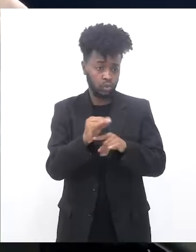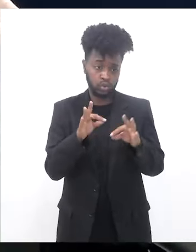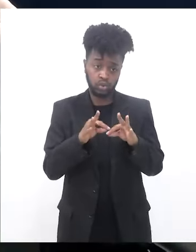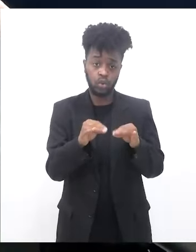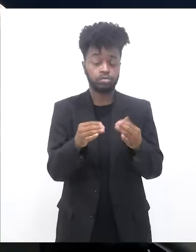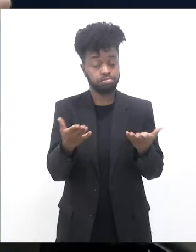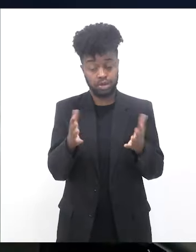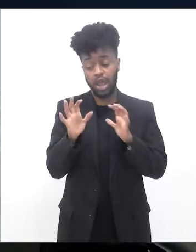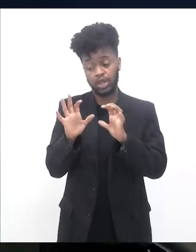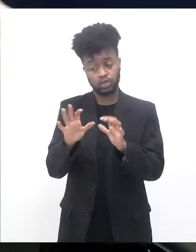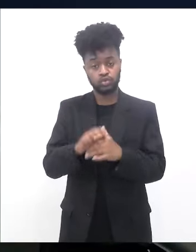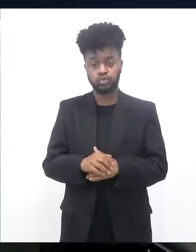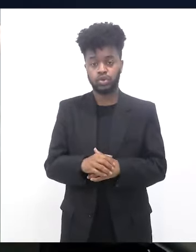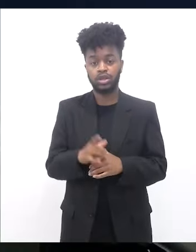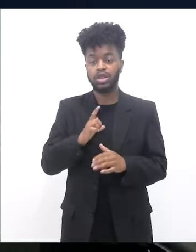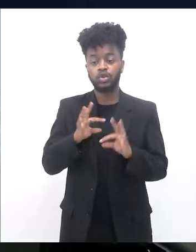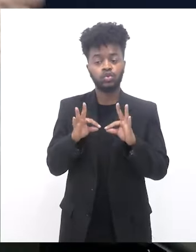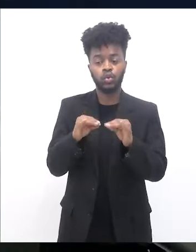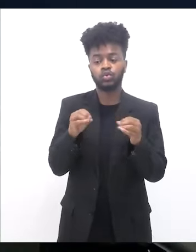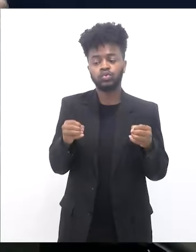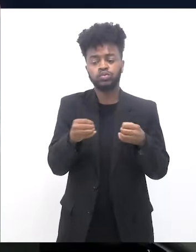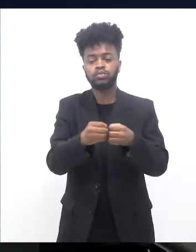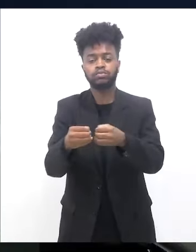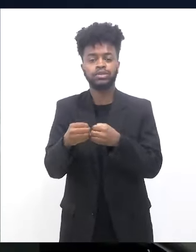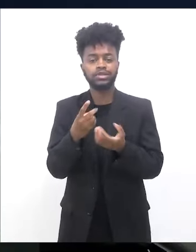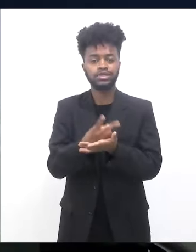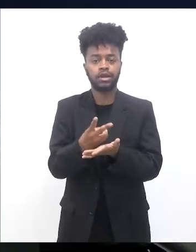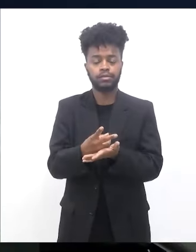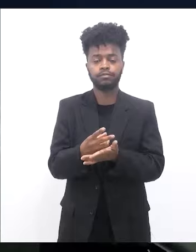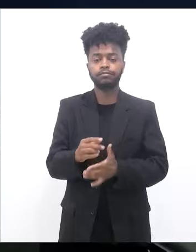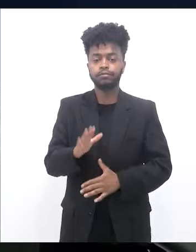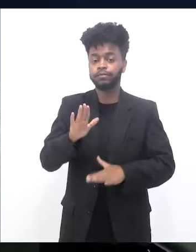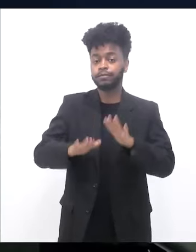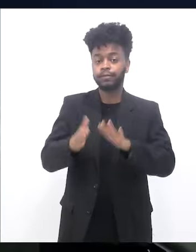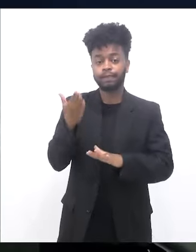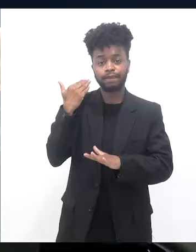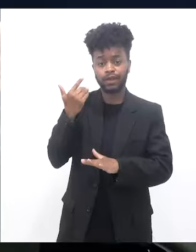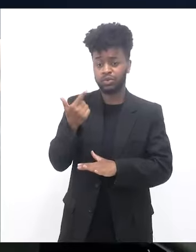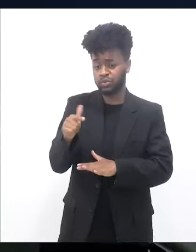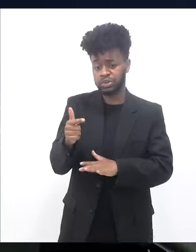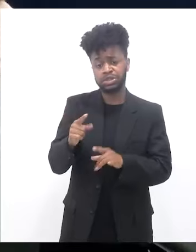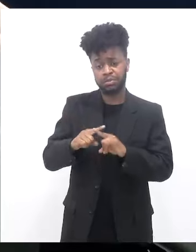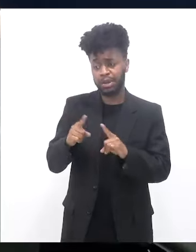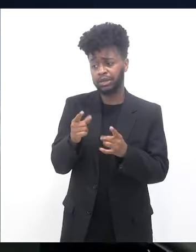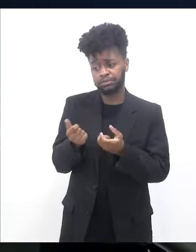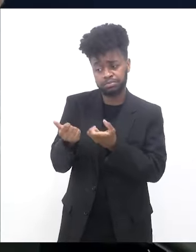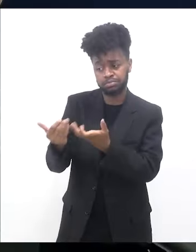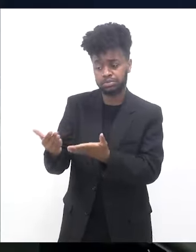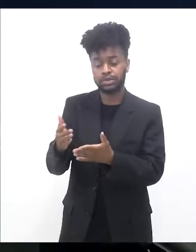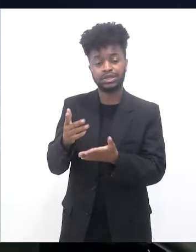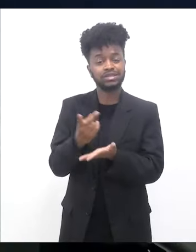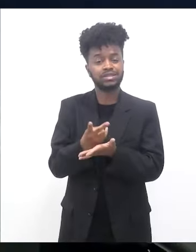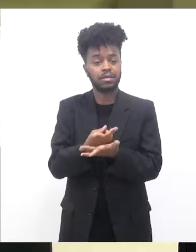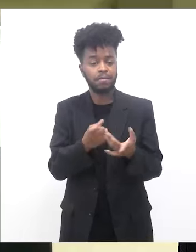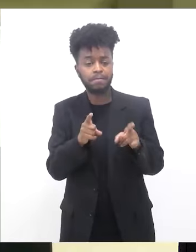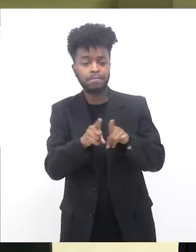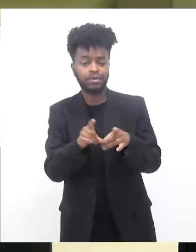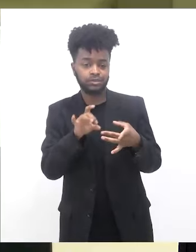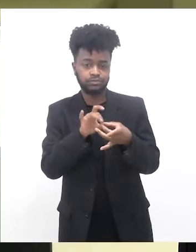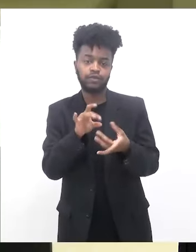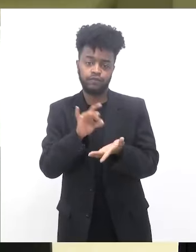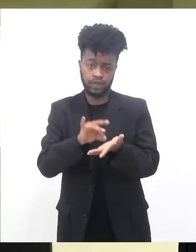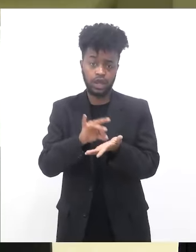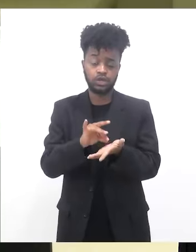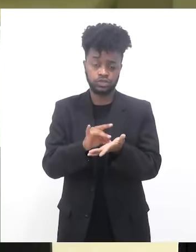de todo mundo. É isso aí. E tá todo mundo em volta dele, quando não tinha, eles tinham, e era assim que é. São meus parceiros.